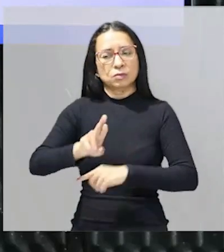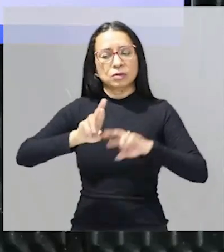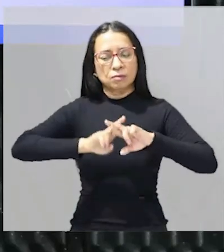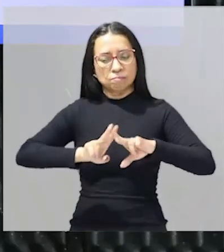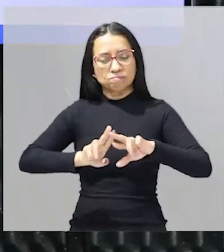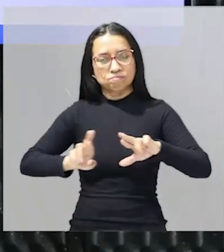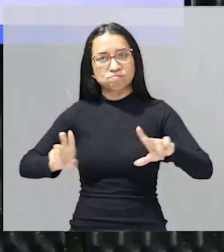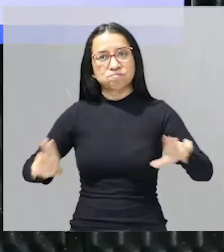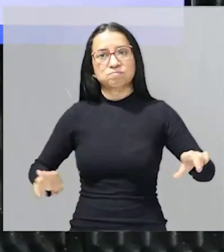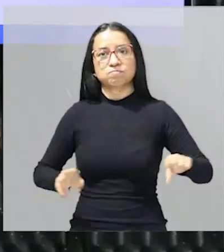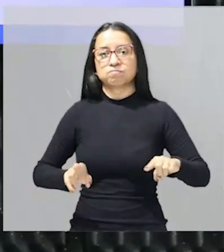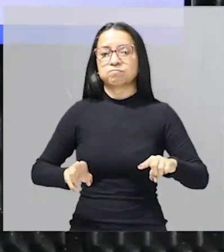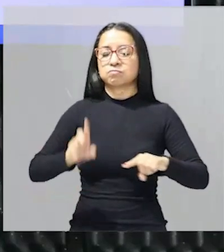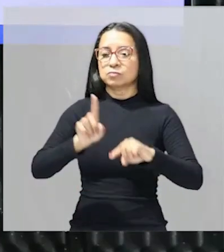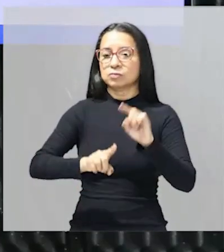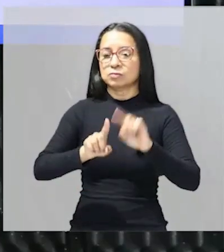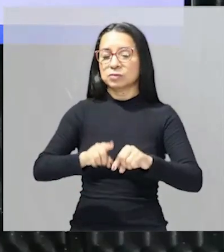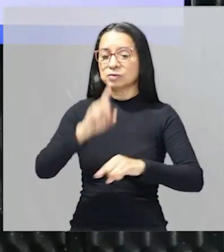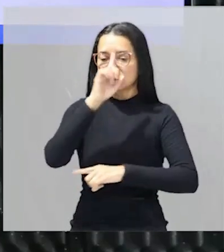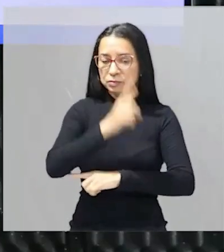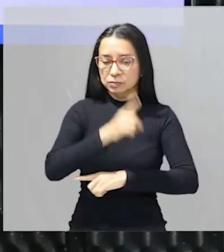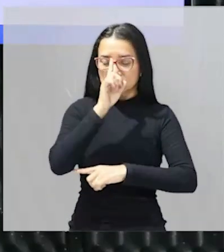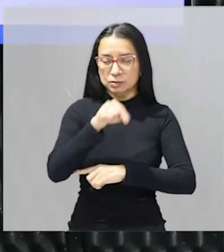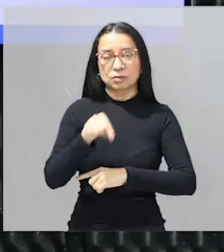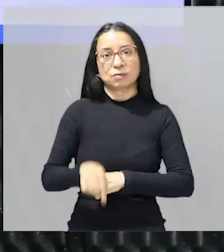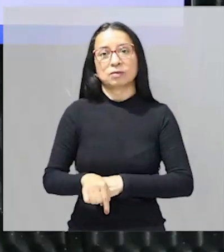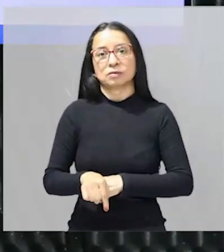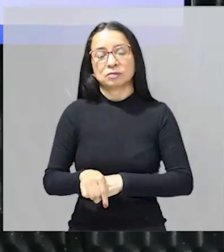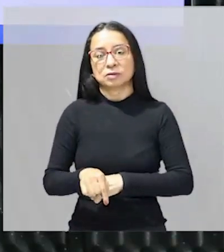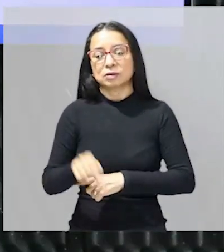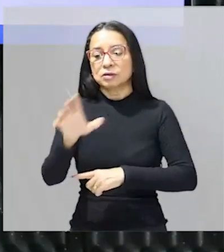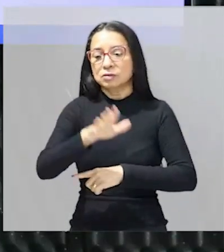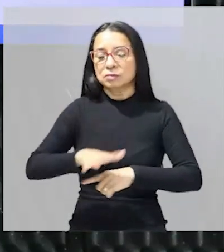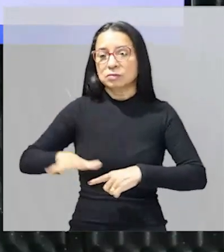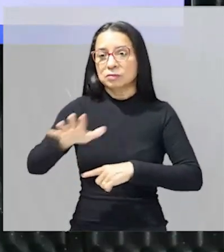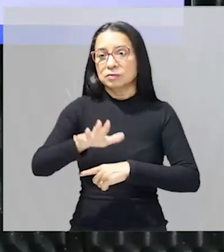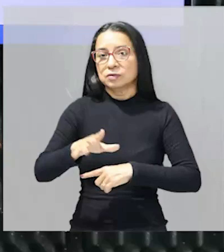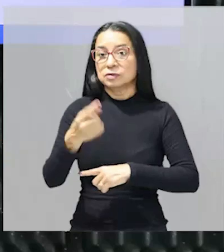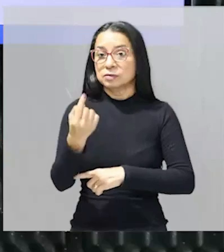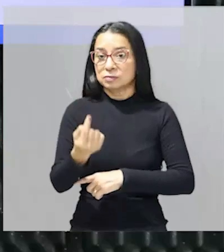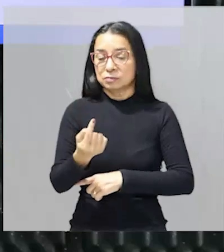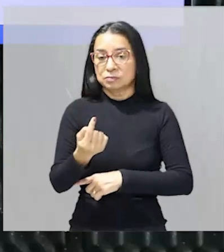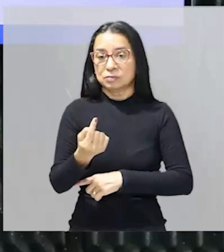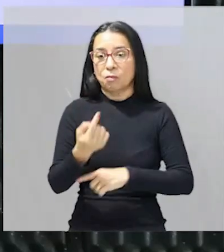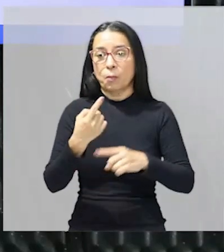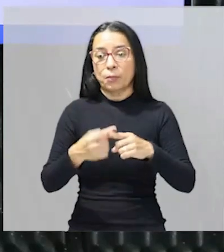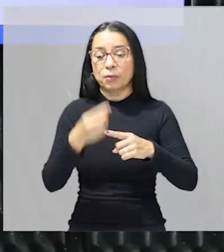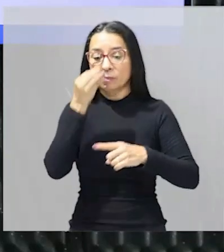dominação. E a cartografia europeia é um deles, porque ela ignora